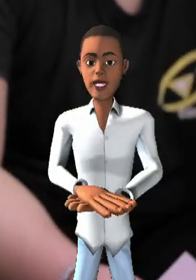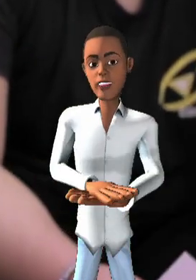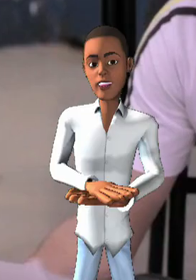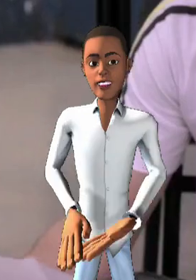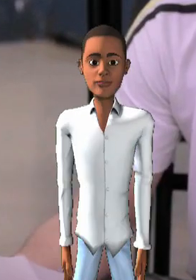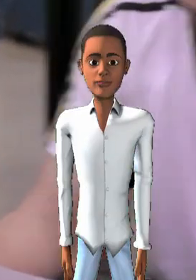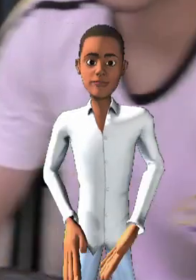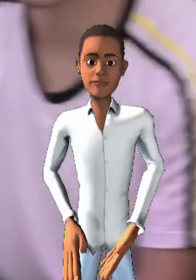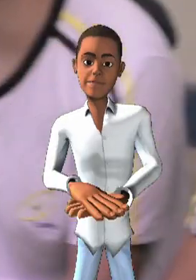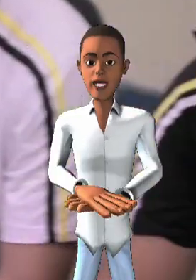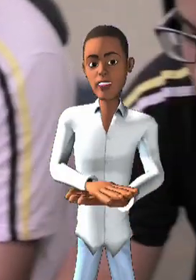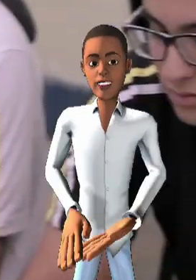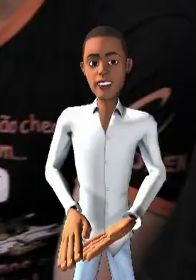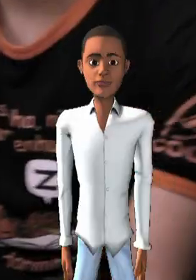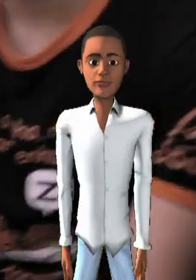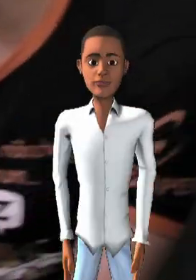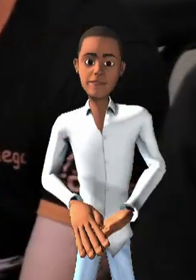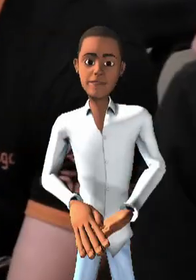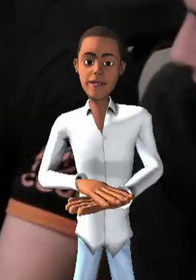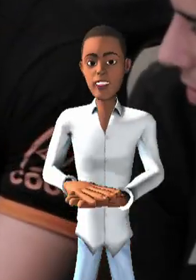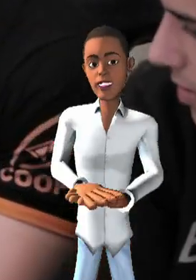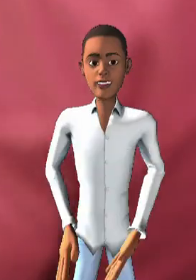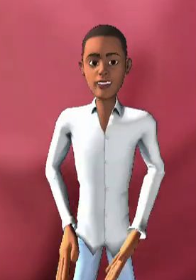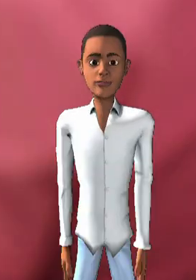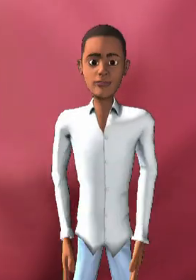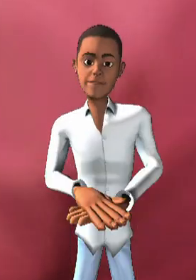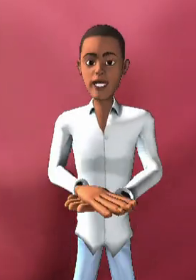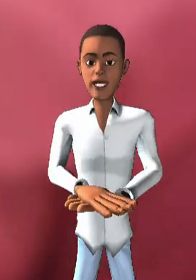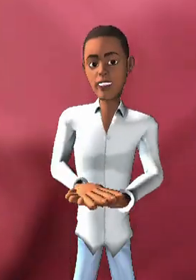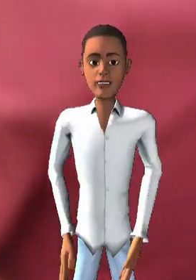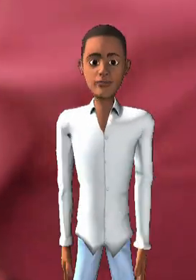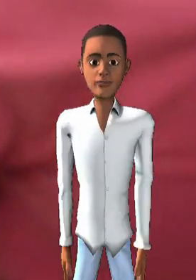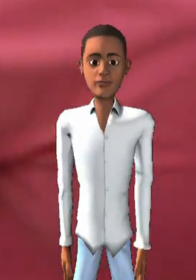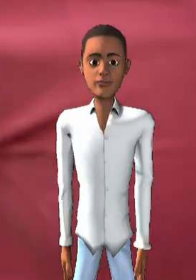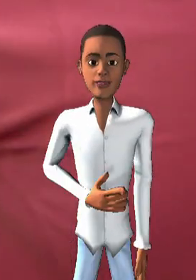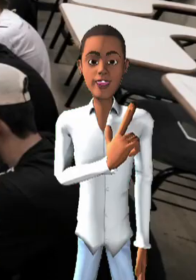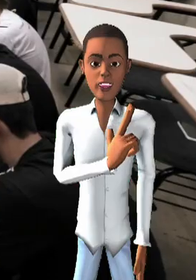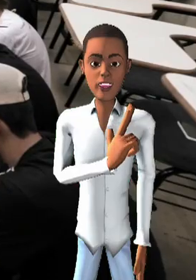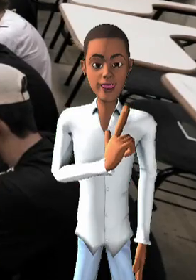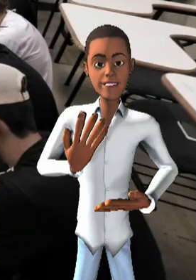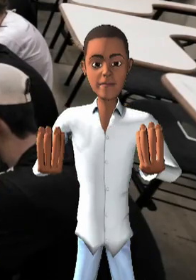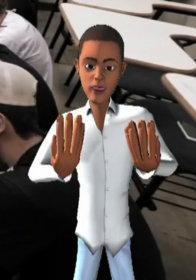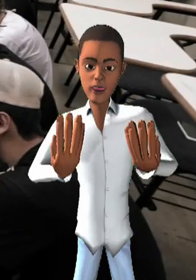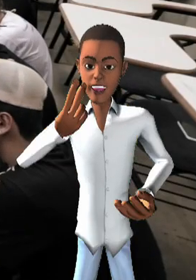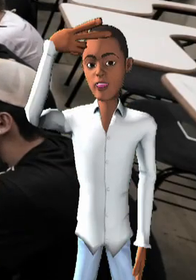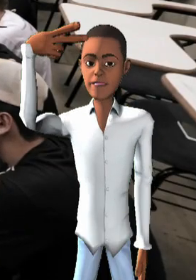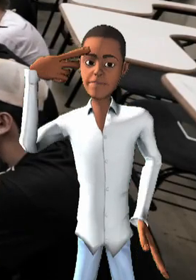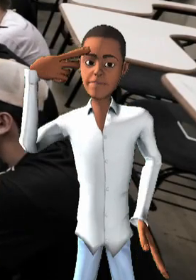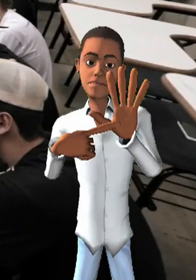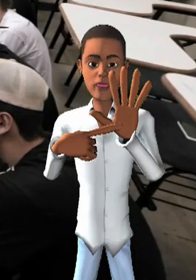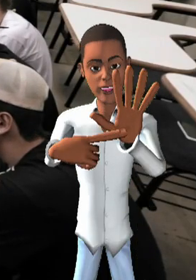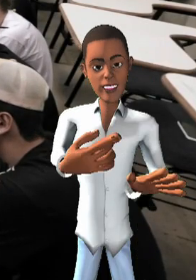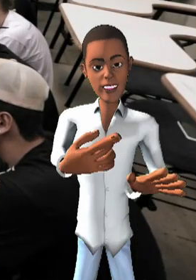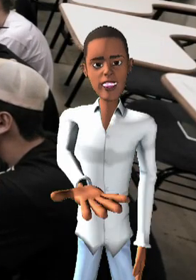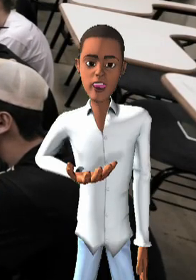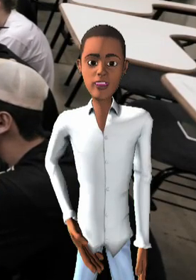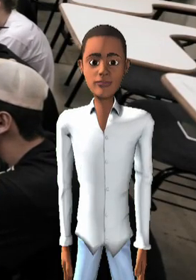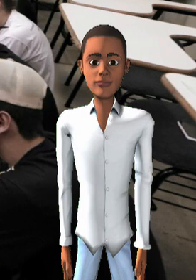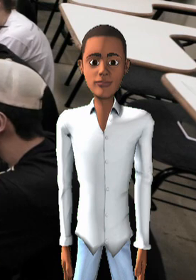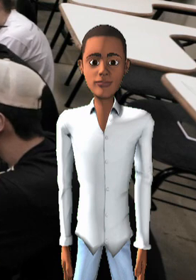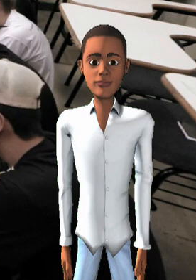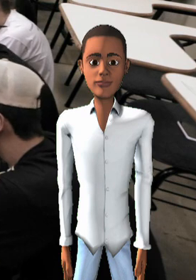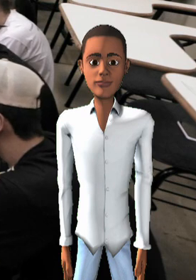Nada. Nada. Nada. Nada. Ao mesmo tempo que tem muita gente expressando que gostaria